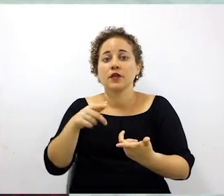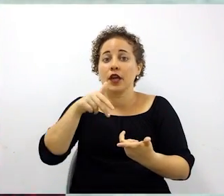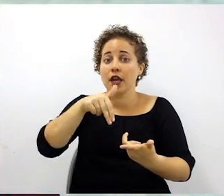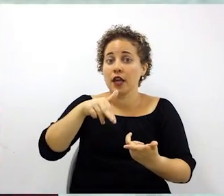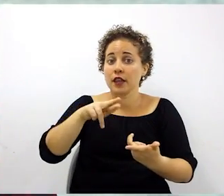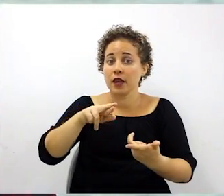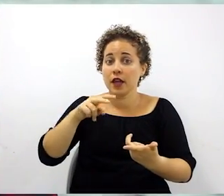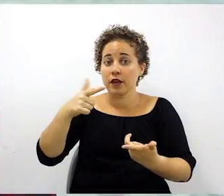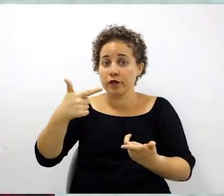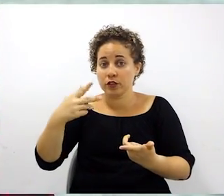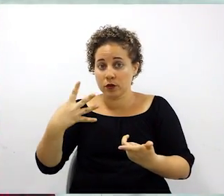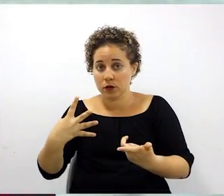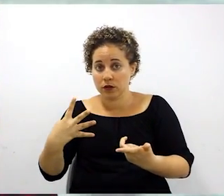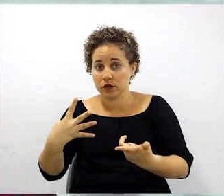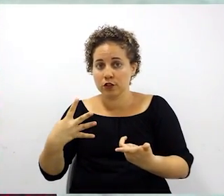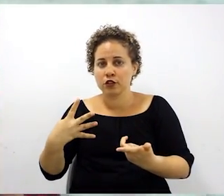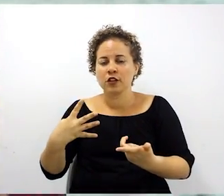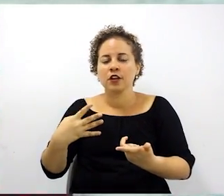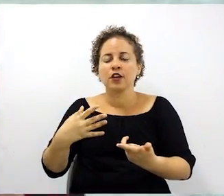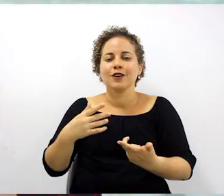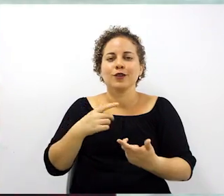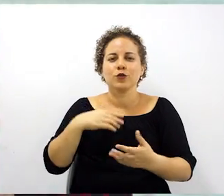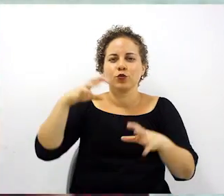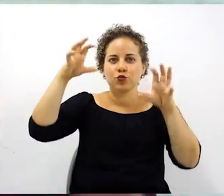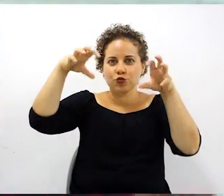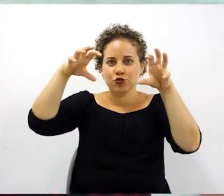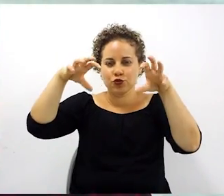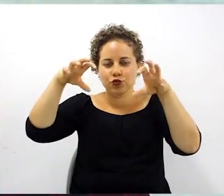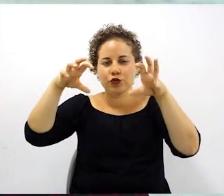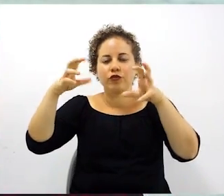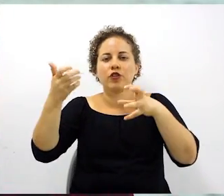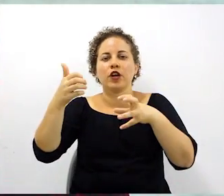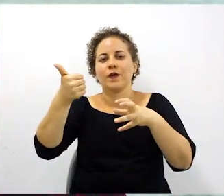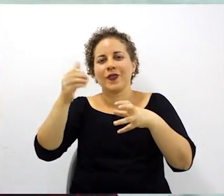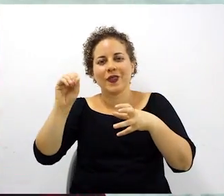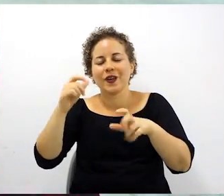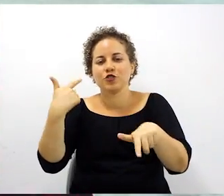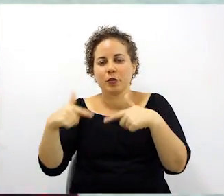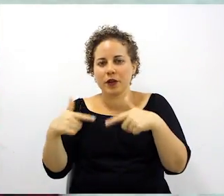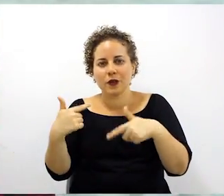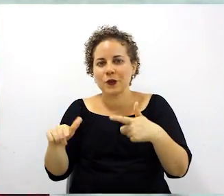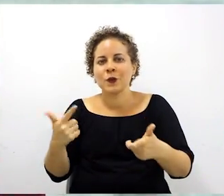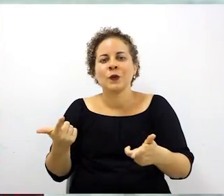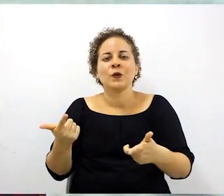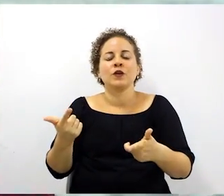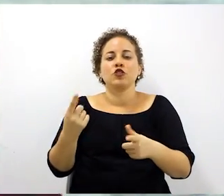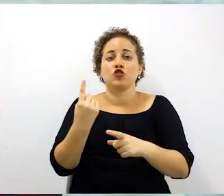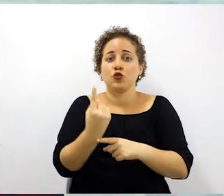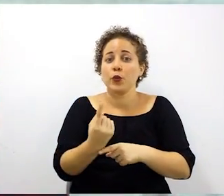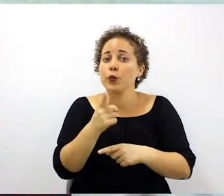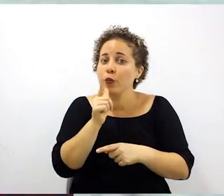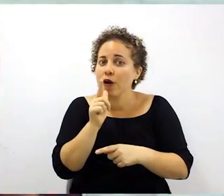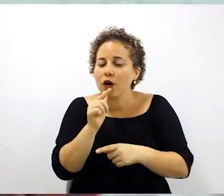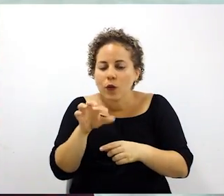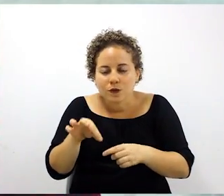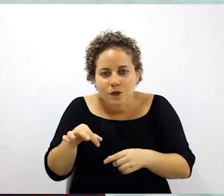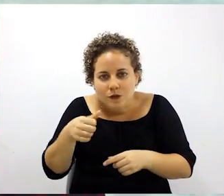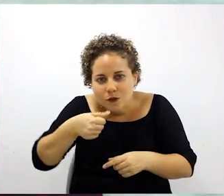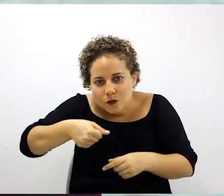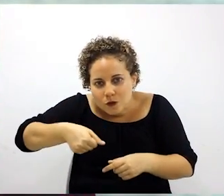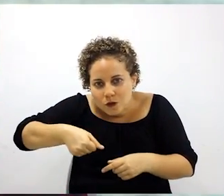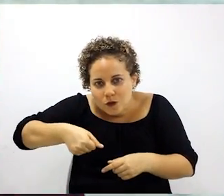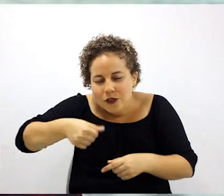NR 24. Então você tem um chuveiro para cada grupo de 10 trabalhadores, tem um bebedouro para cada grupo de